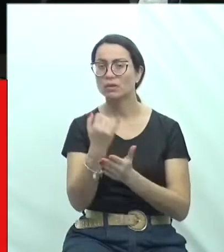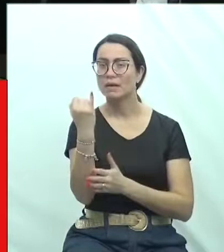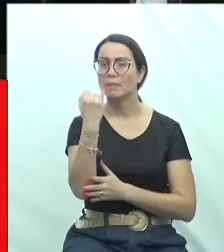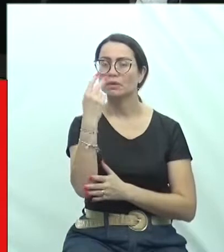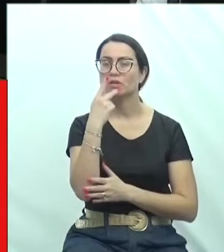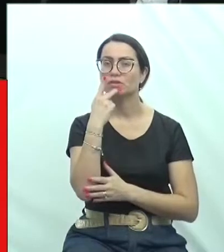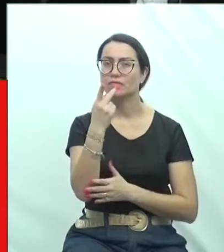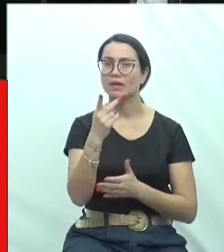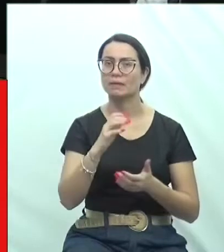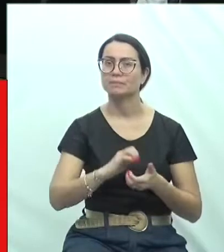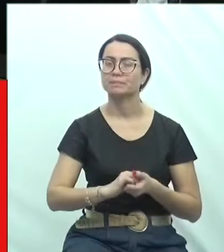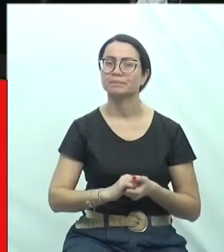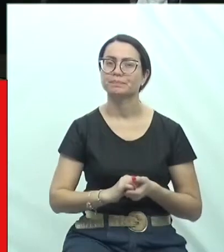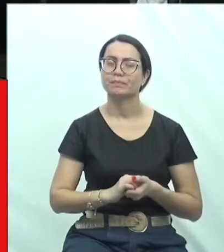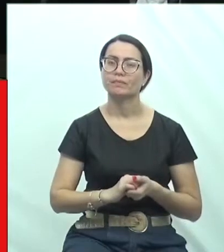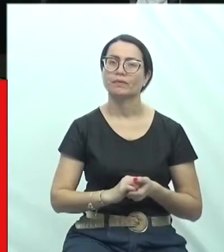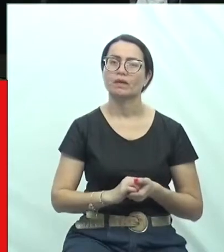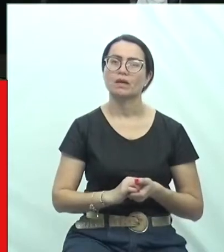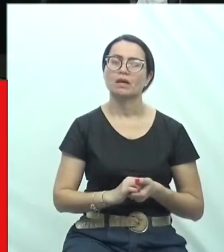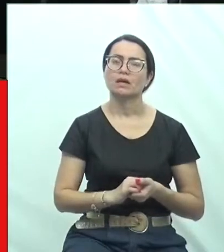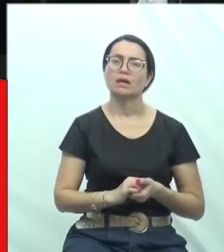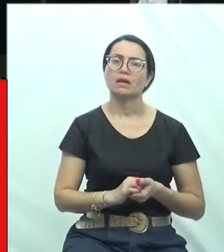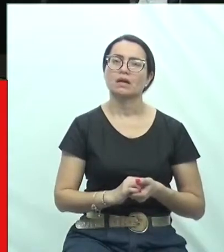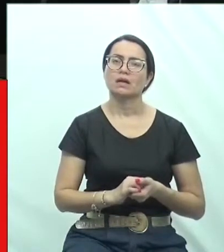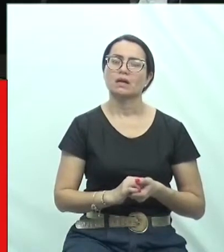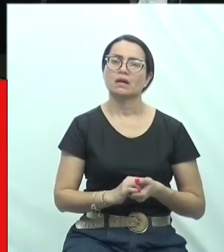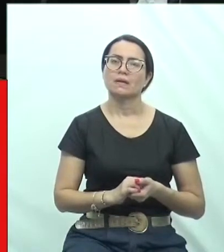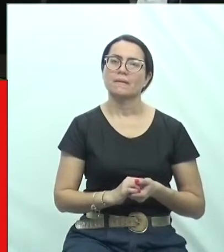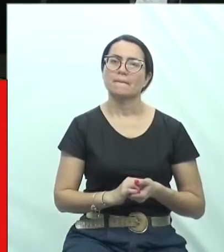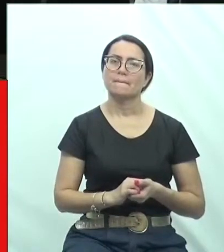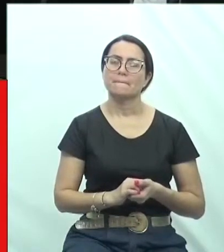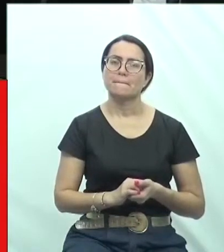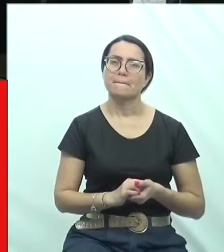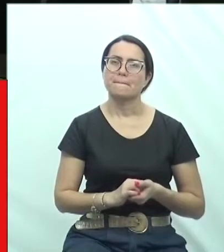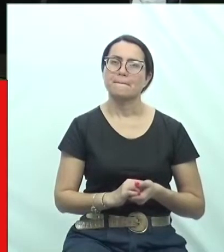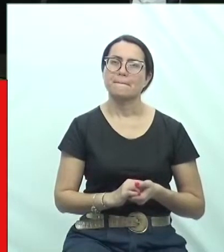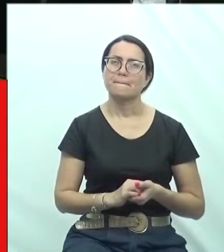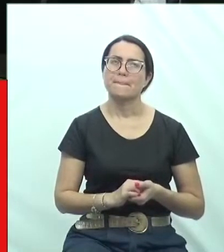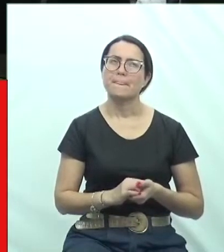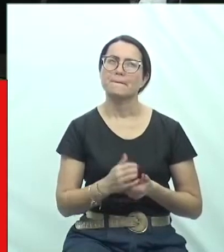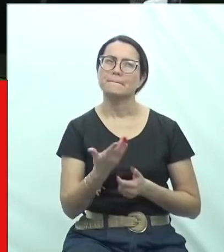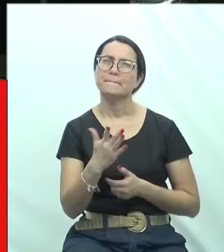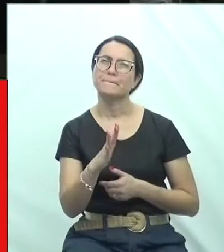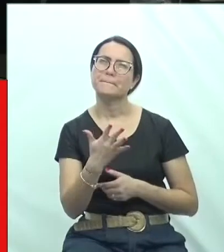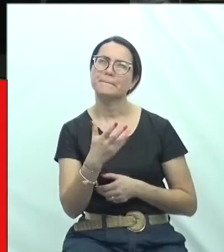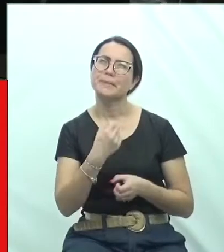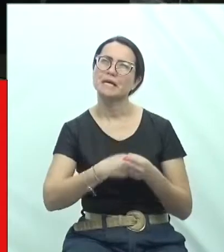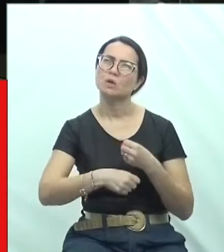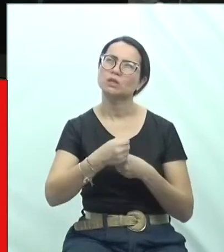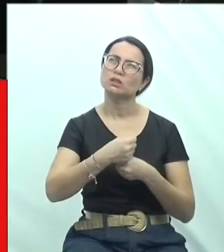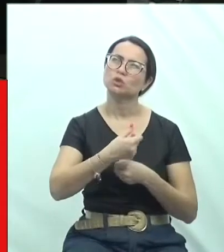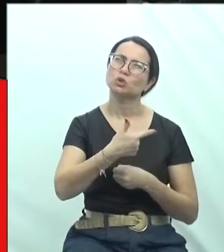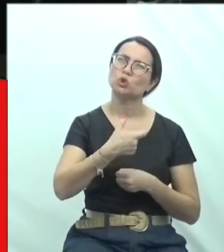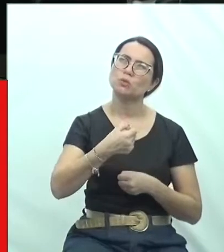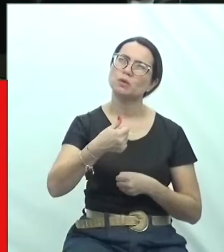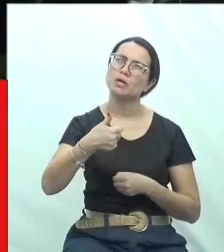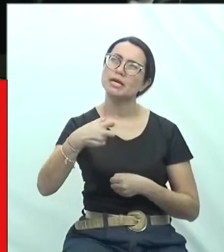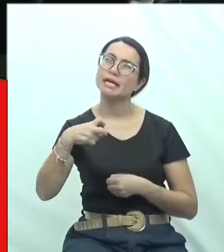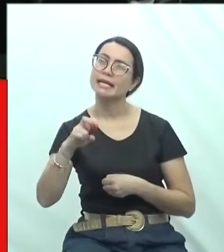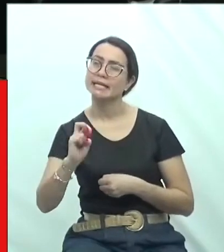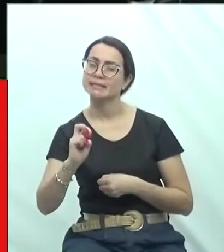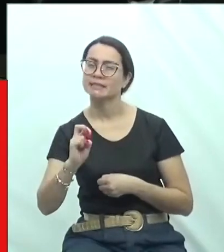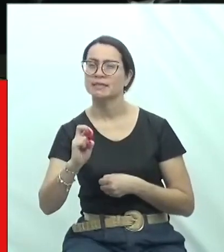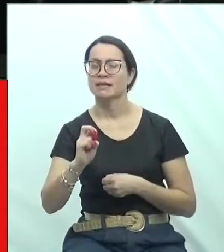Grande Próspera realmente foi uma obra que é a 2015, por eu acho que ela se iniciou, mas enfim.